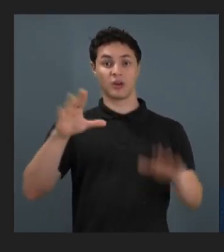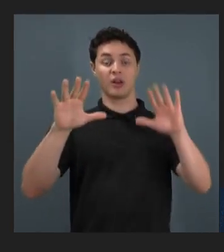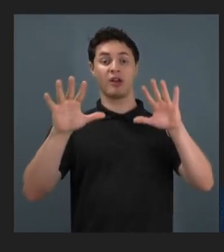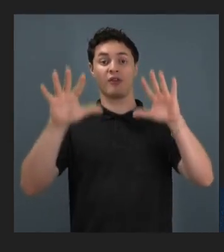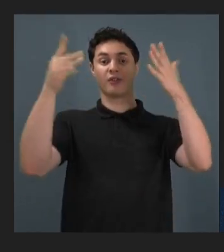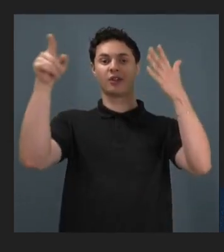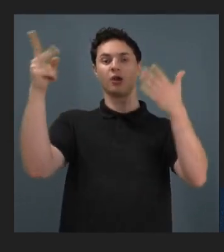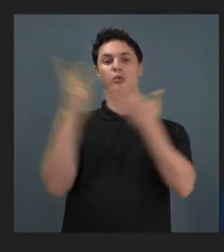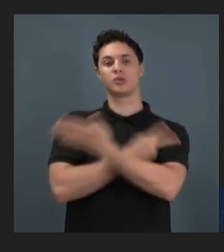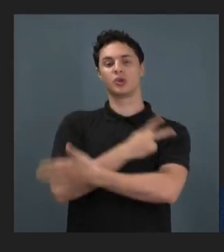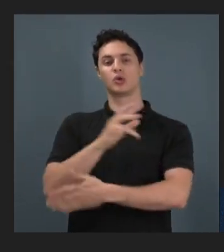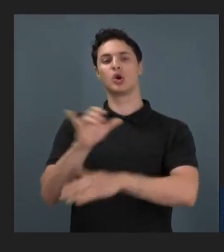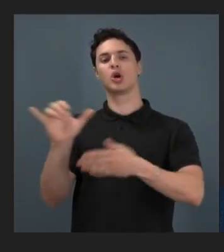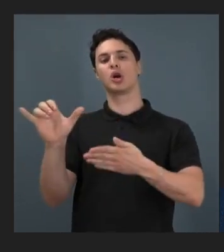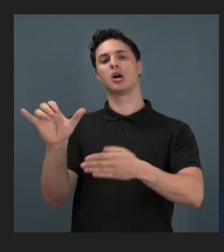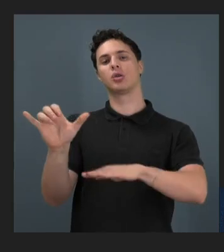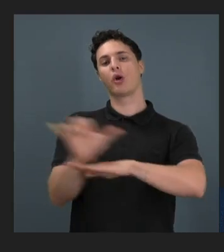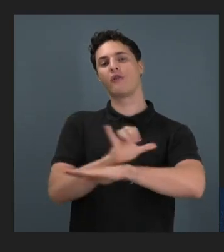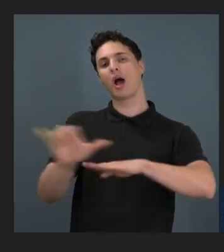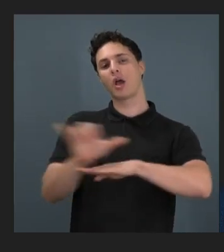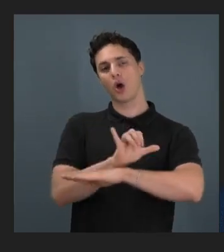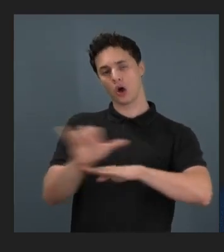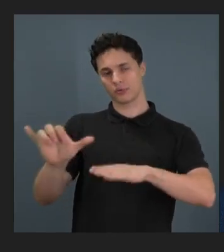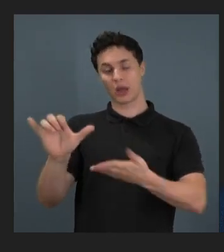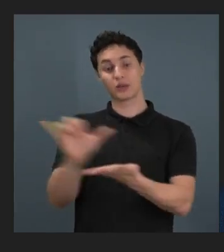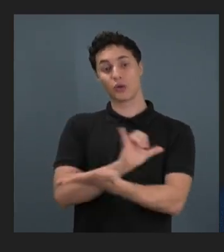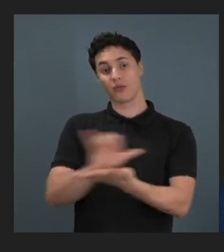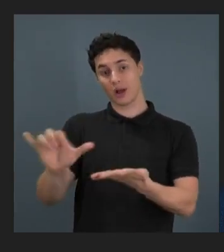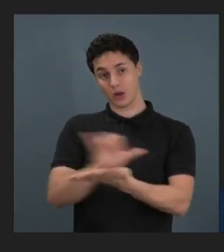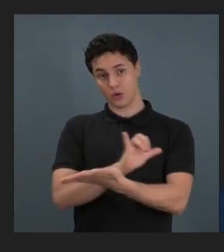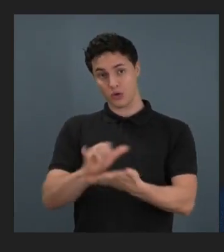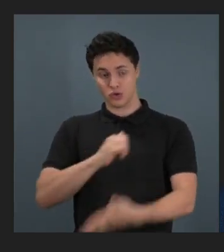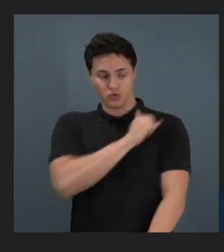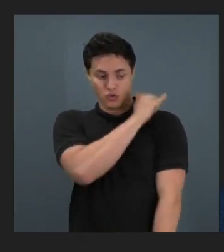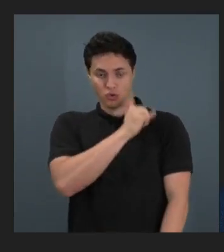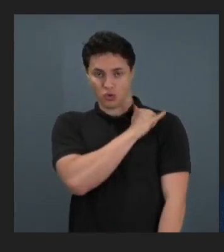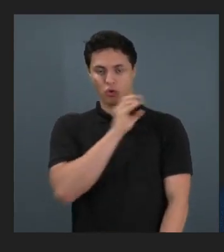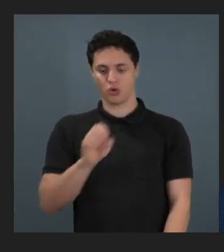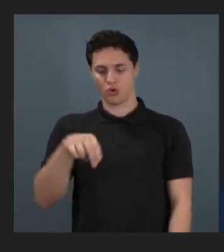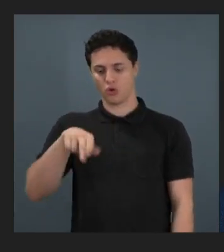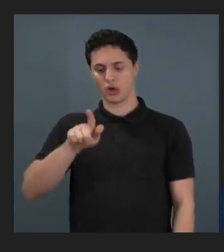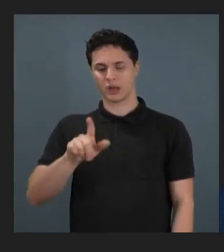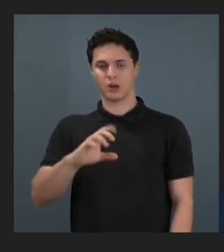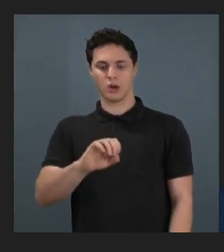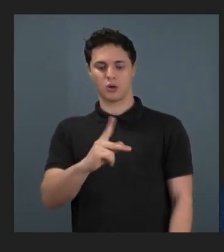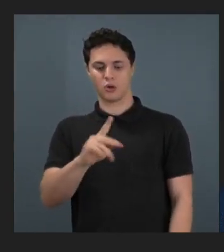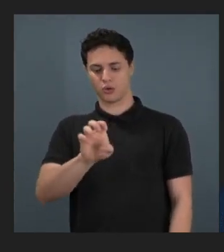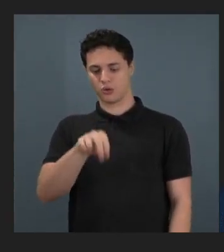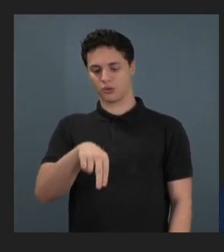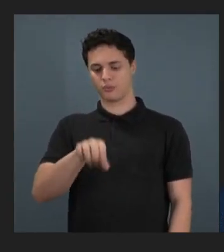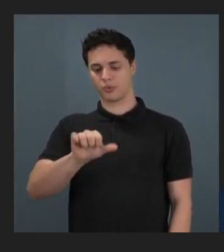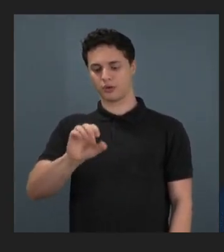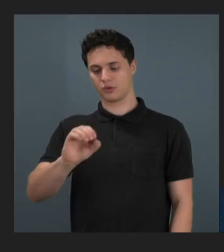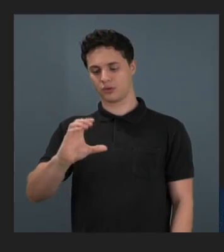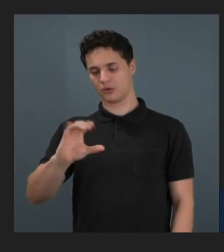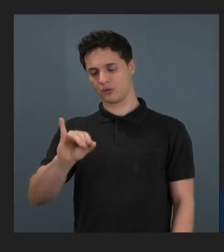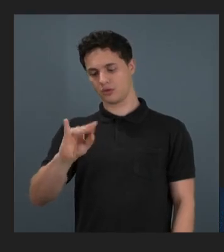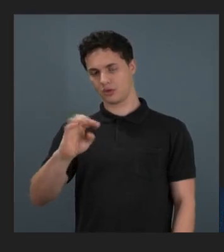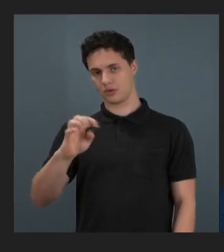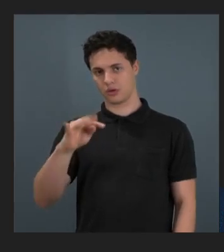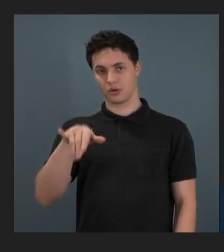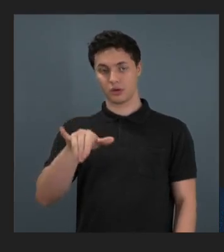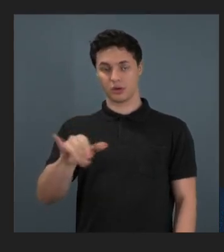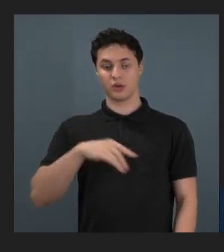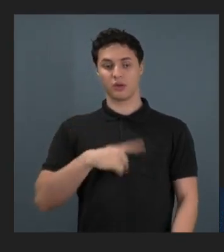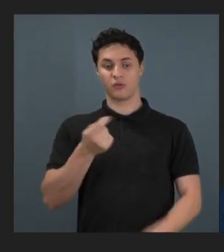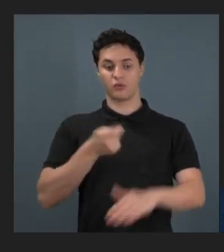Nova York, promovido pela ONG Open Society, instituição financiada pelo B de bola